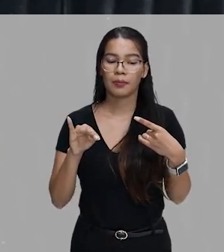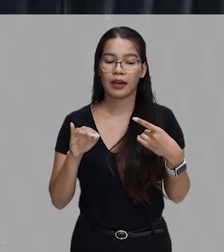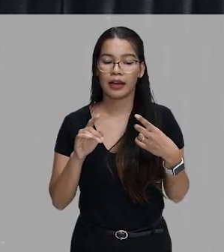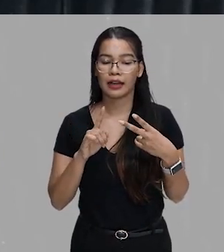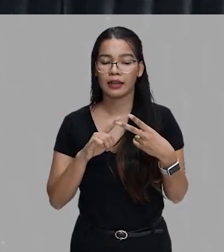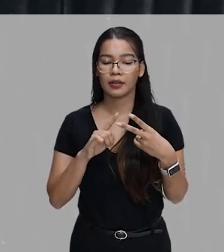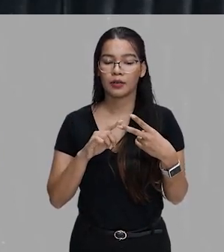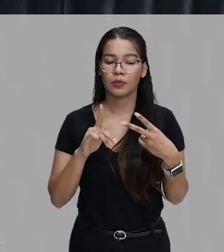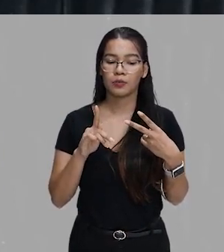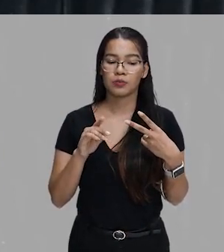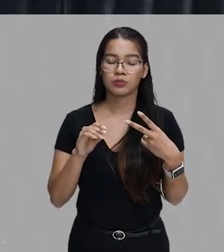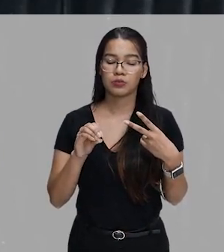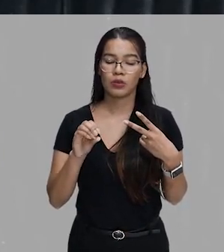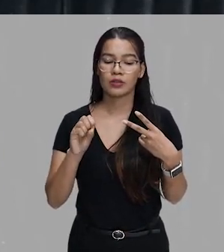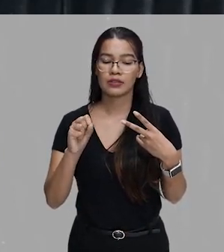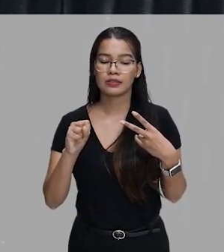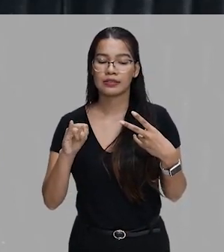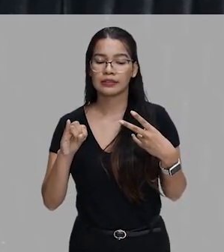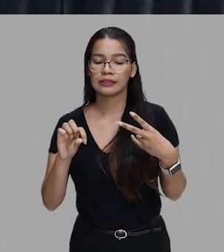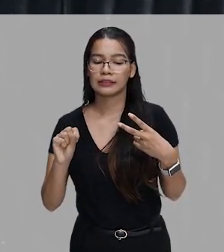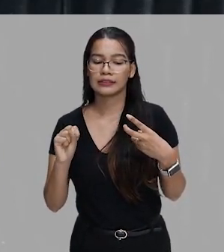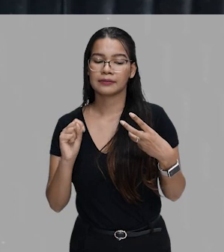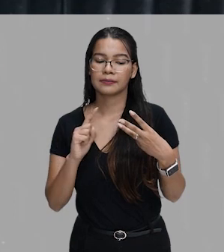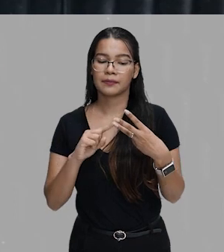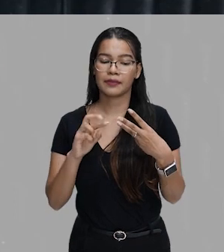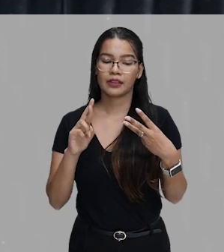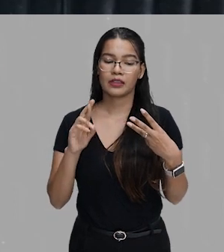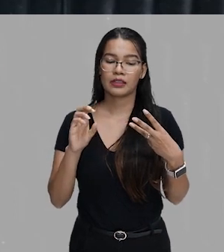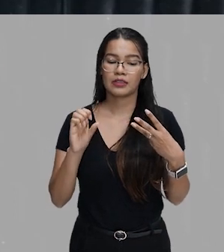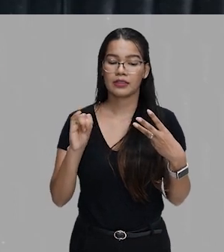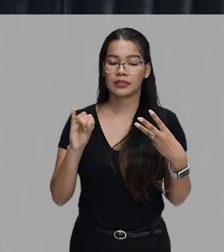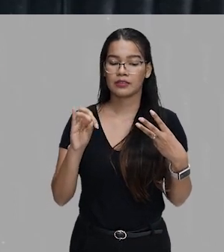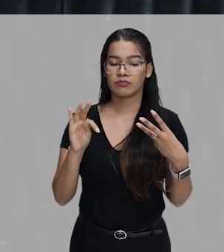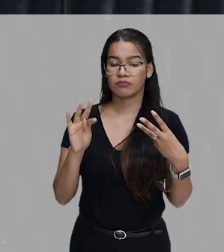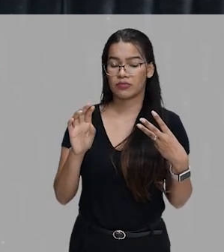possais, existir, uma locução, estardes,